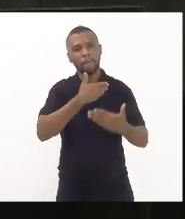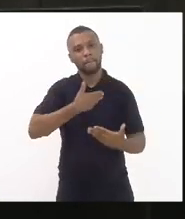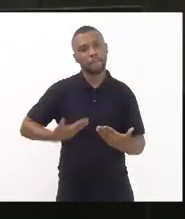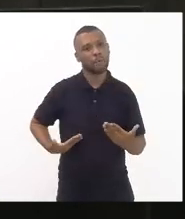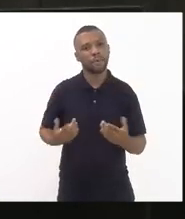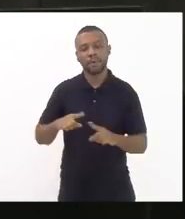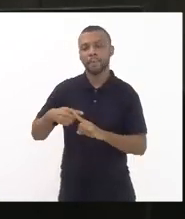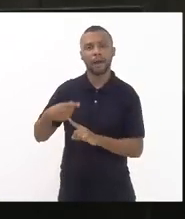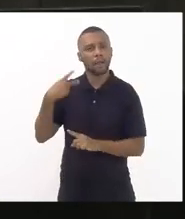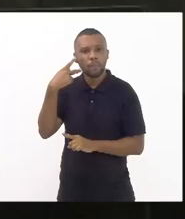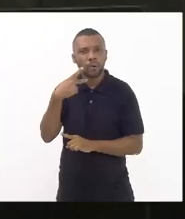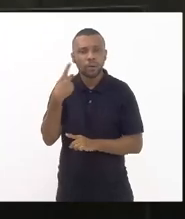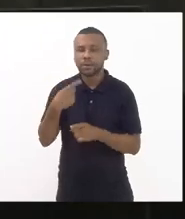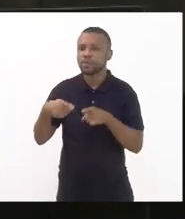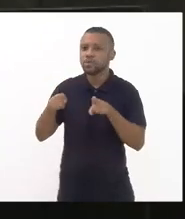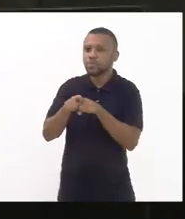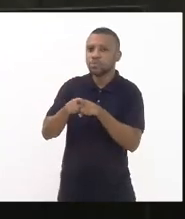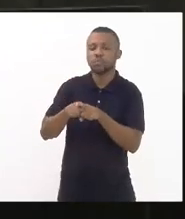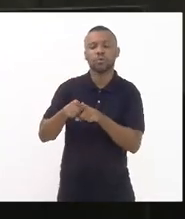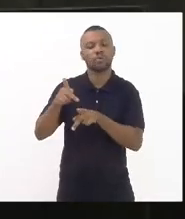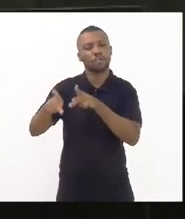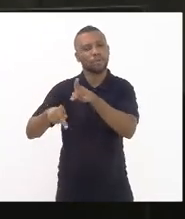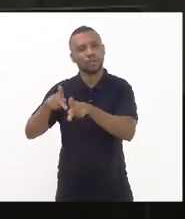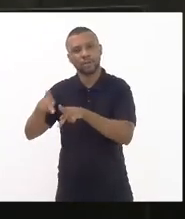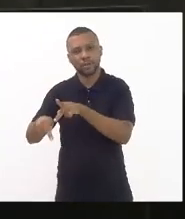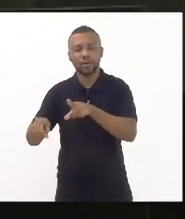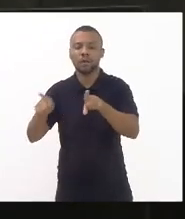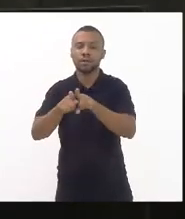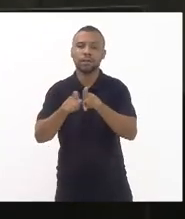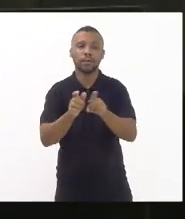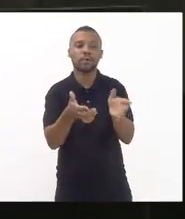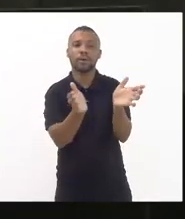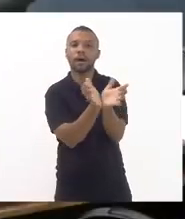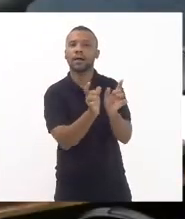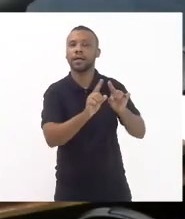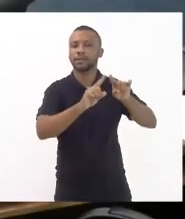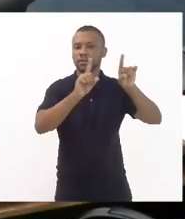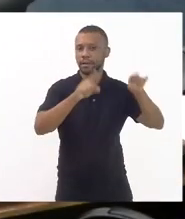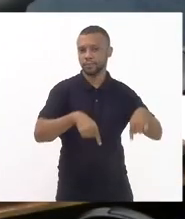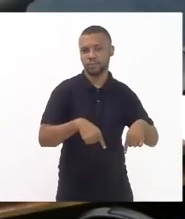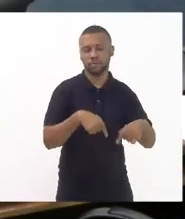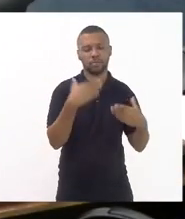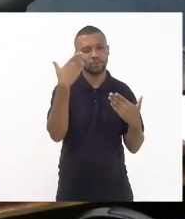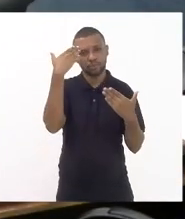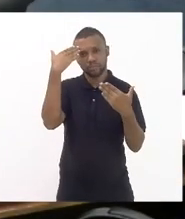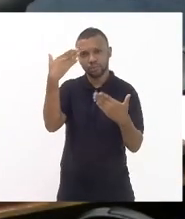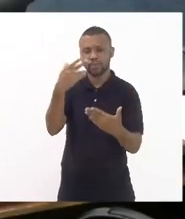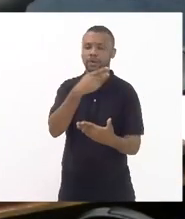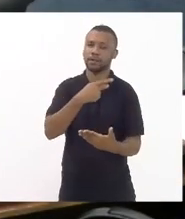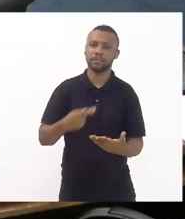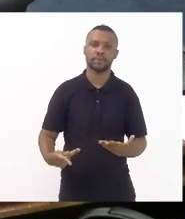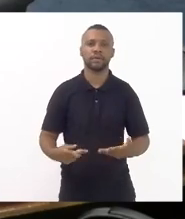com a população e também com os servidores. Muito obrigada, senhor presidente.